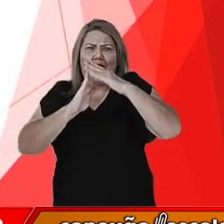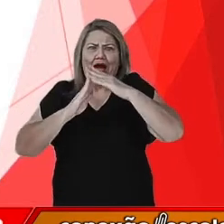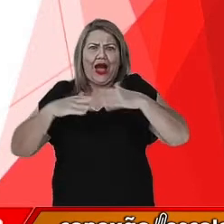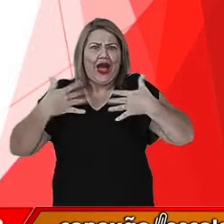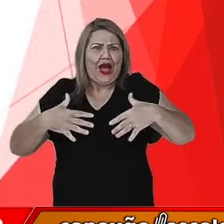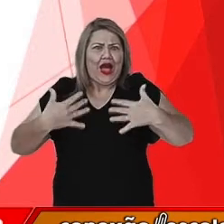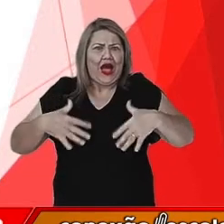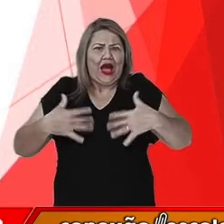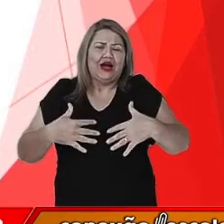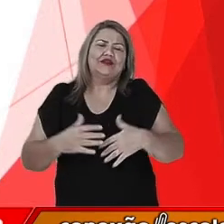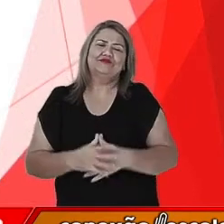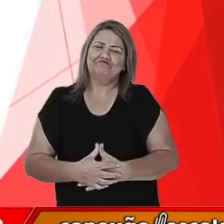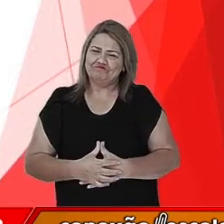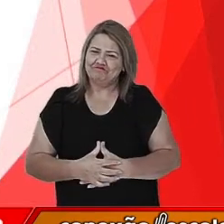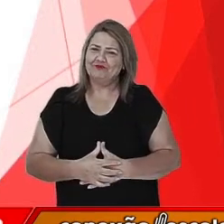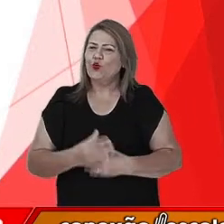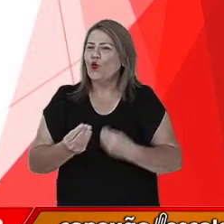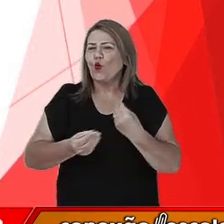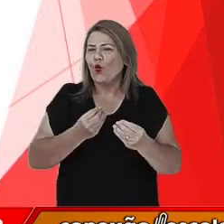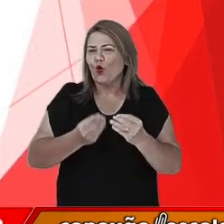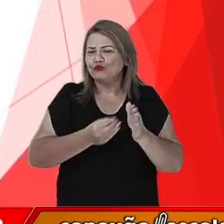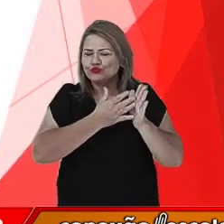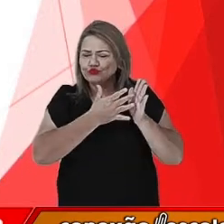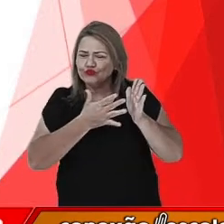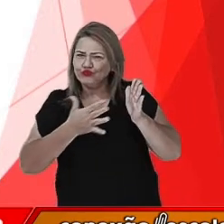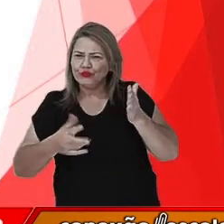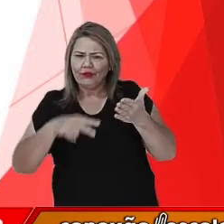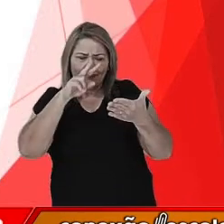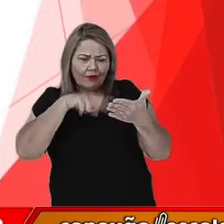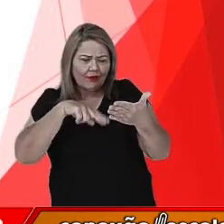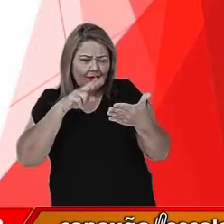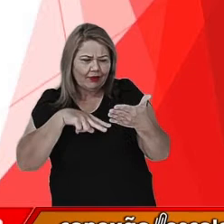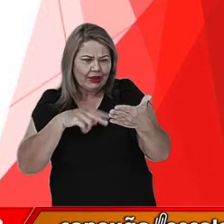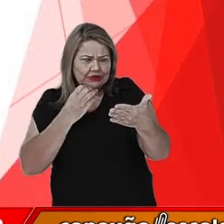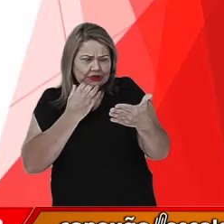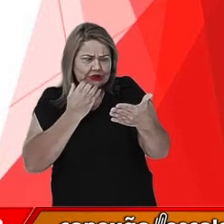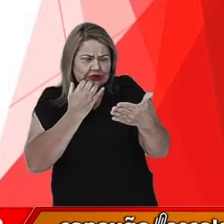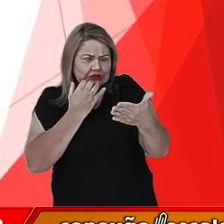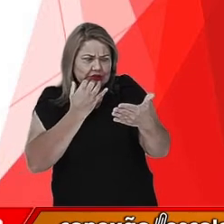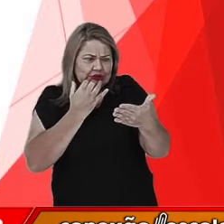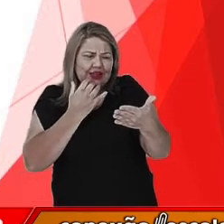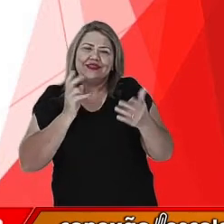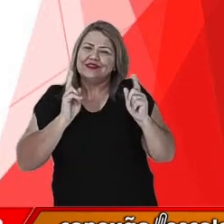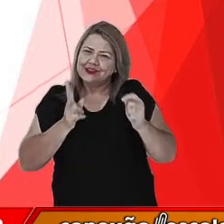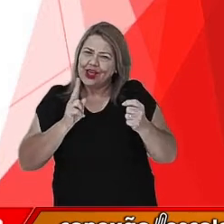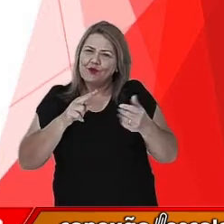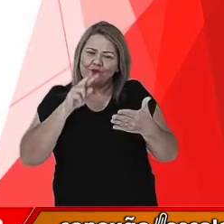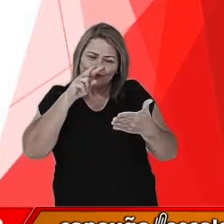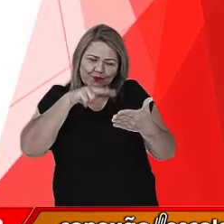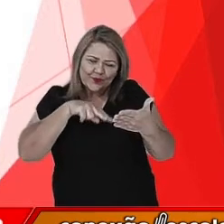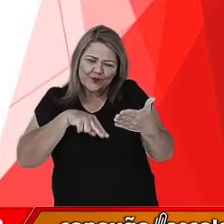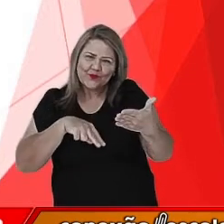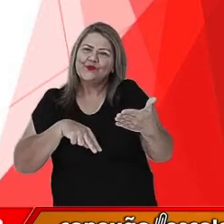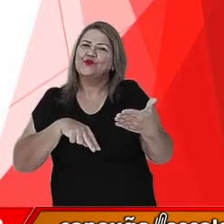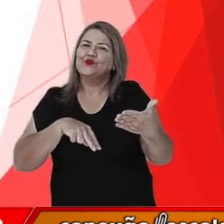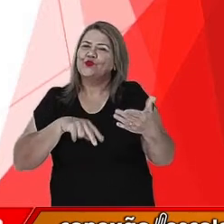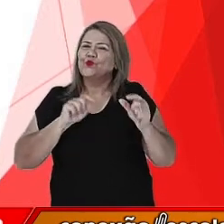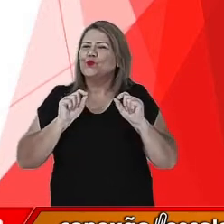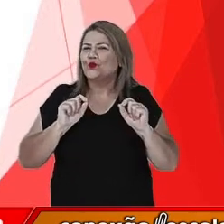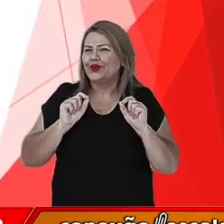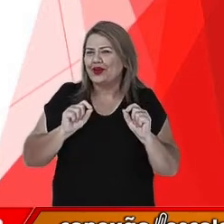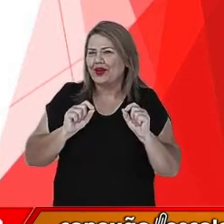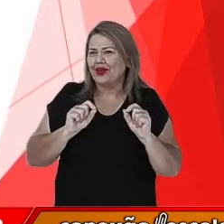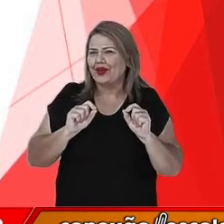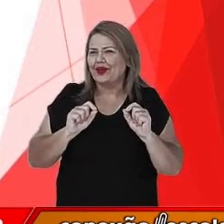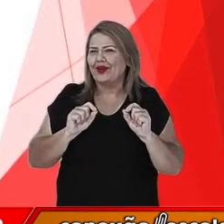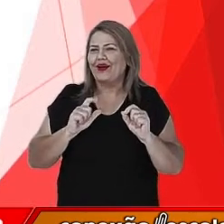tensão. Para que isso aconteça durante a narrativa, é importante que sempre acompanhe nela um